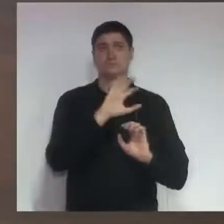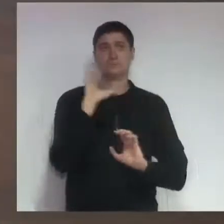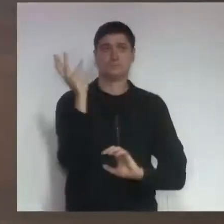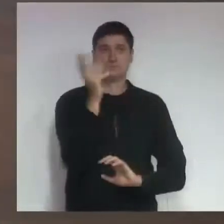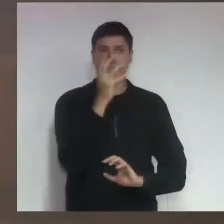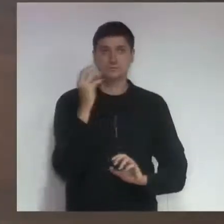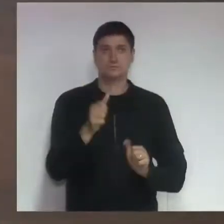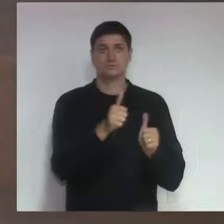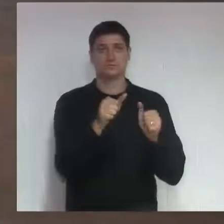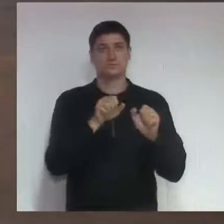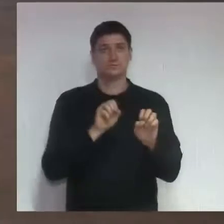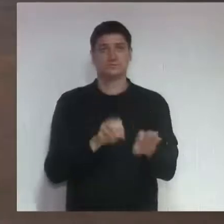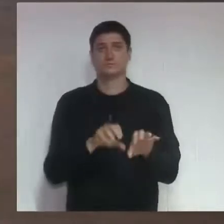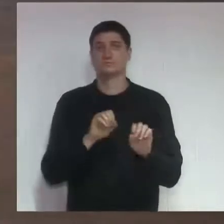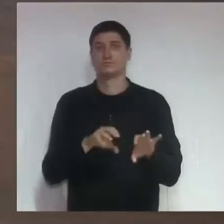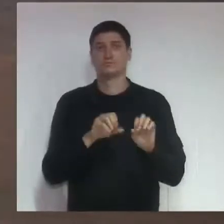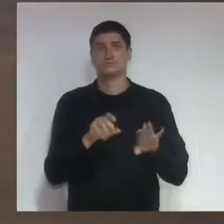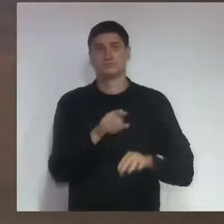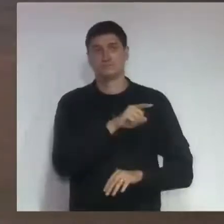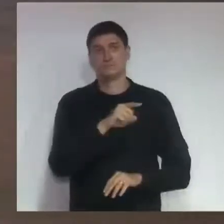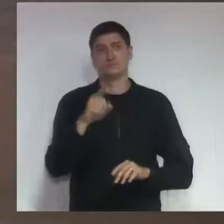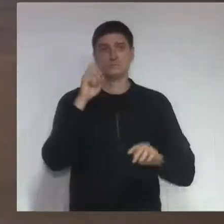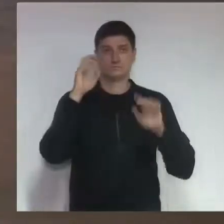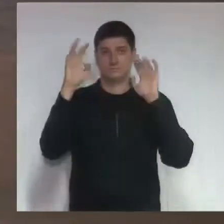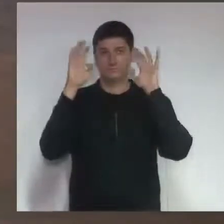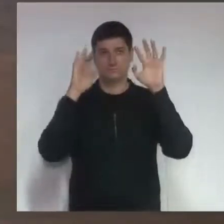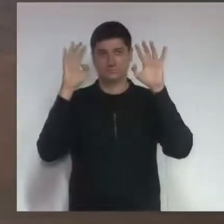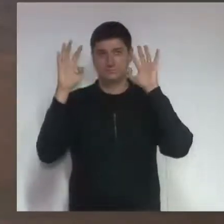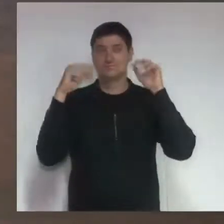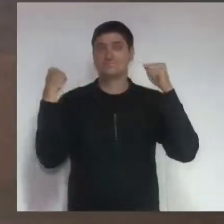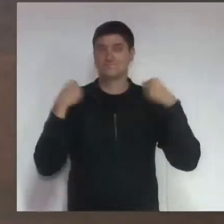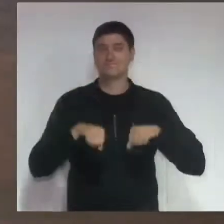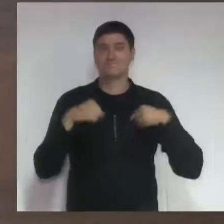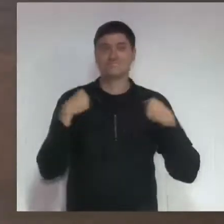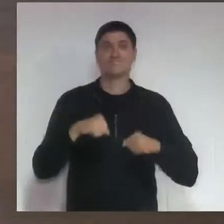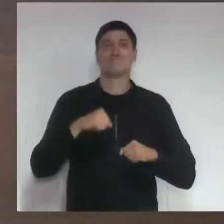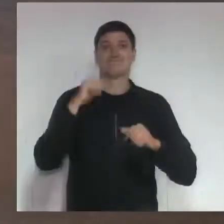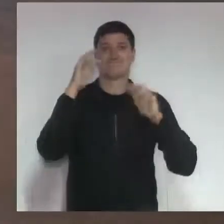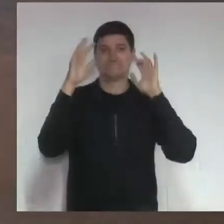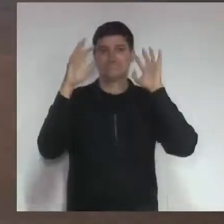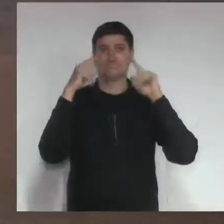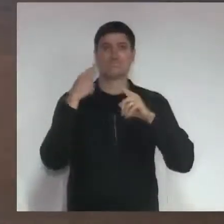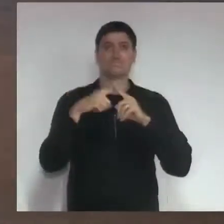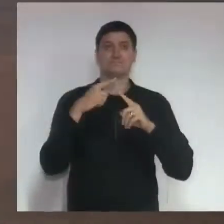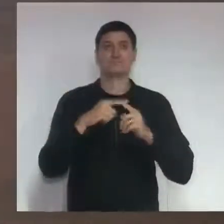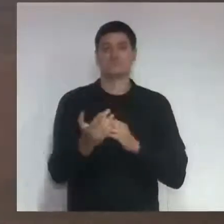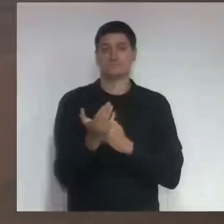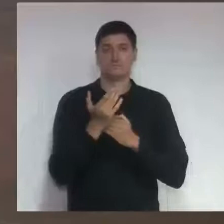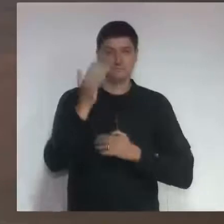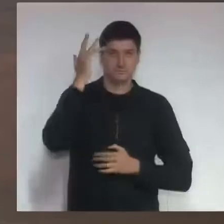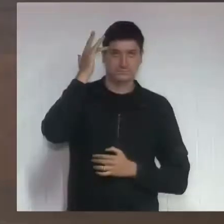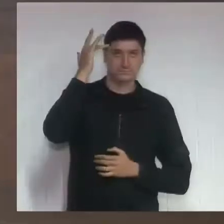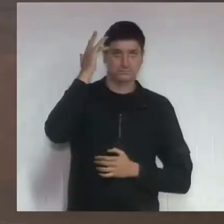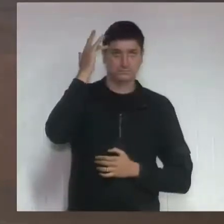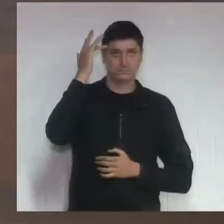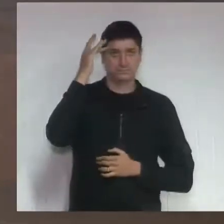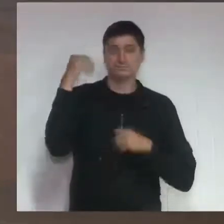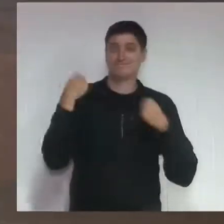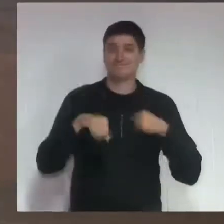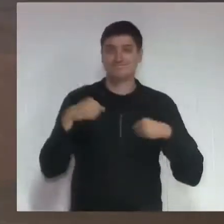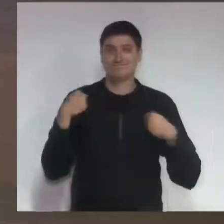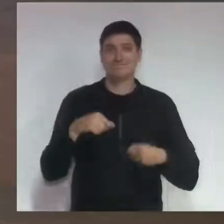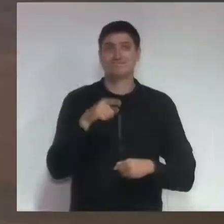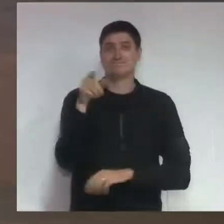reflexão para a gente entender o quanto que a gente amadurece ou o quanto que a gente perde se a gente não valoriza a